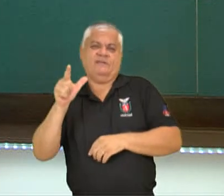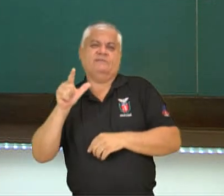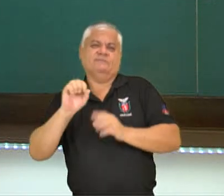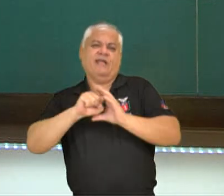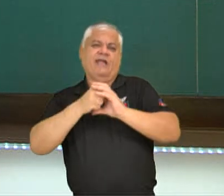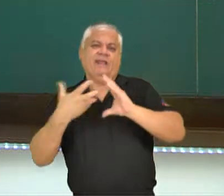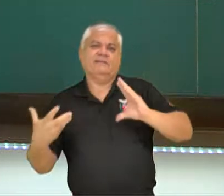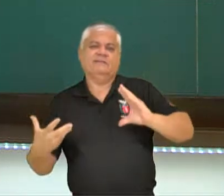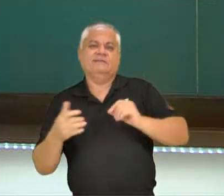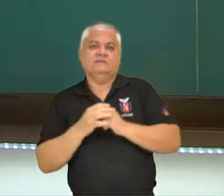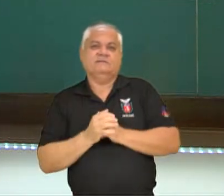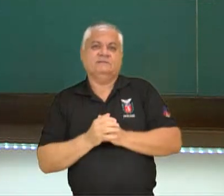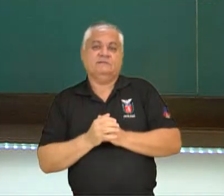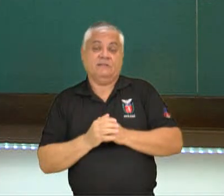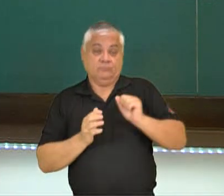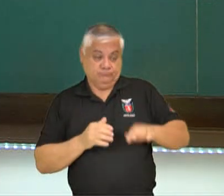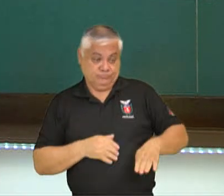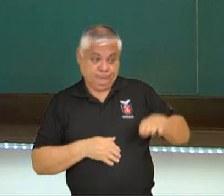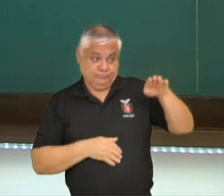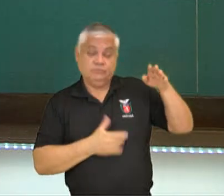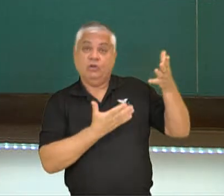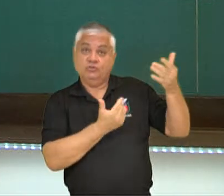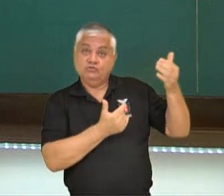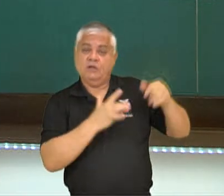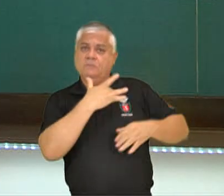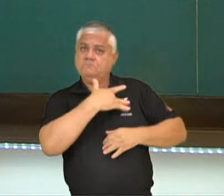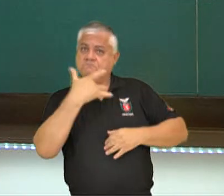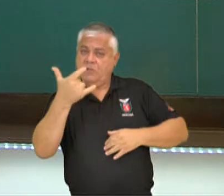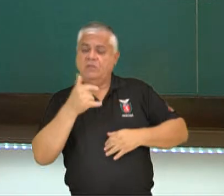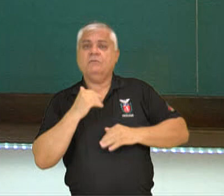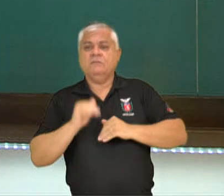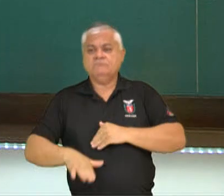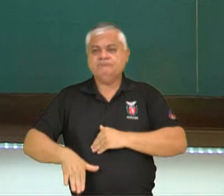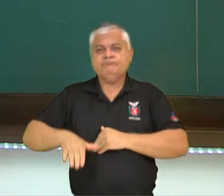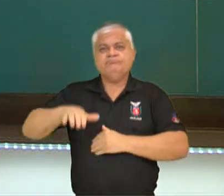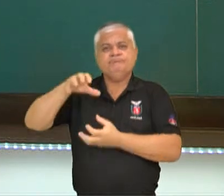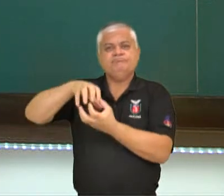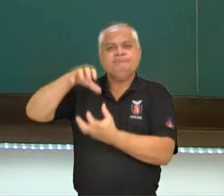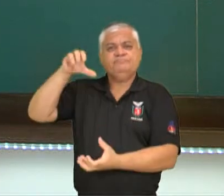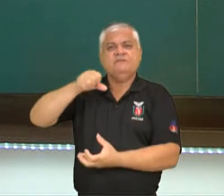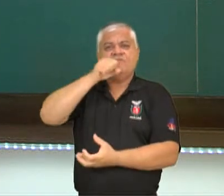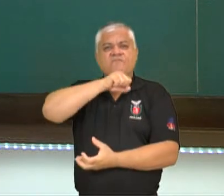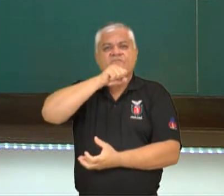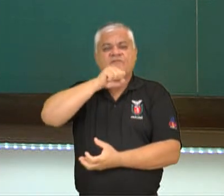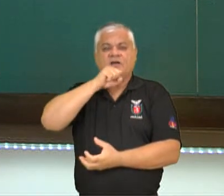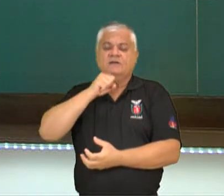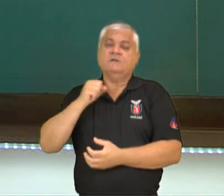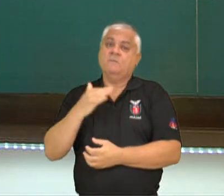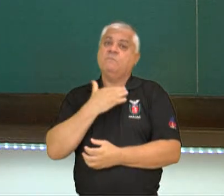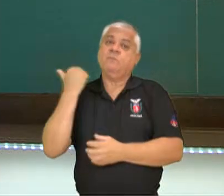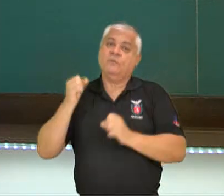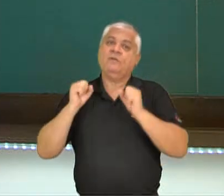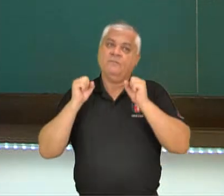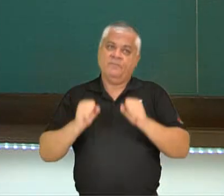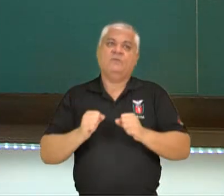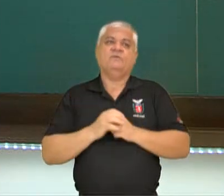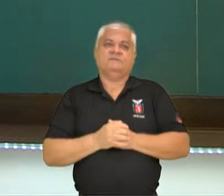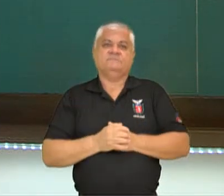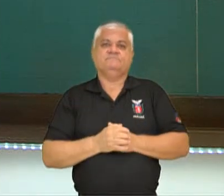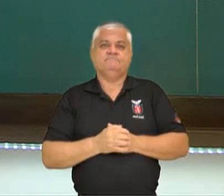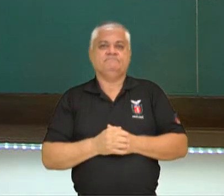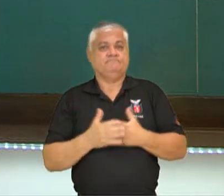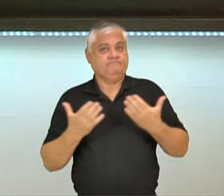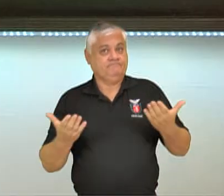características, tá? Então, ela foi boa quando a pessoa era mais jovem, mas tem um efeito negativo quando a pessoa envelhece. Tá? Então, é um exemplo de pleiotropia